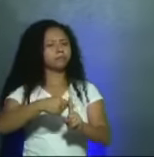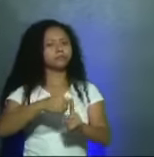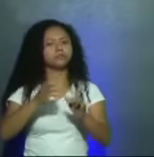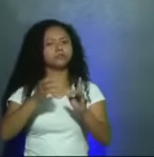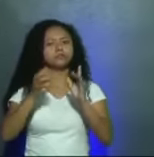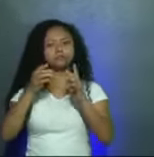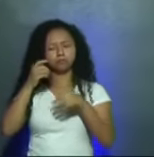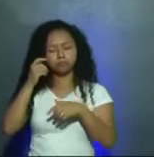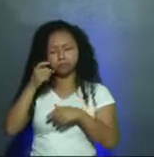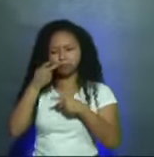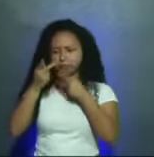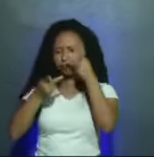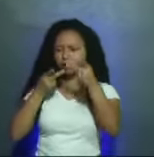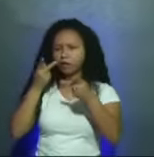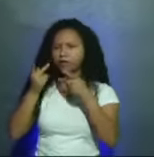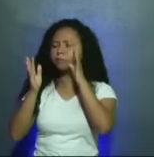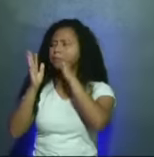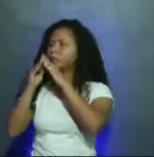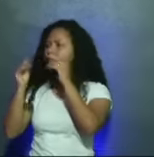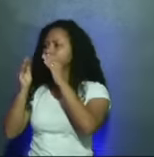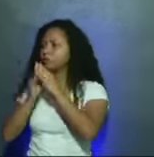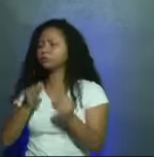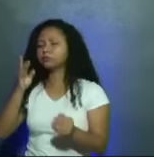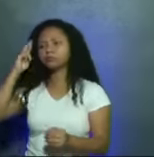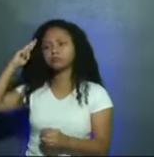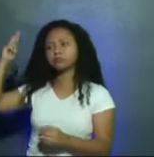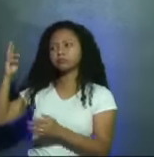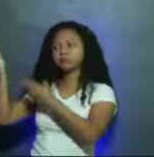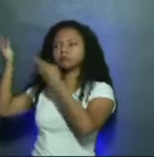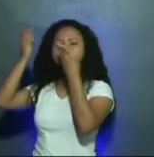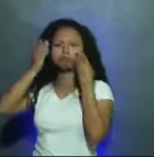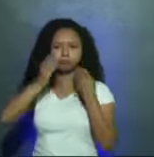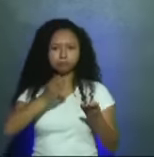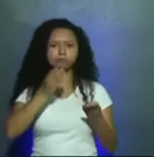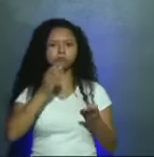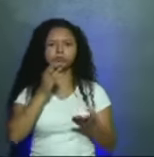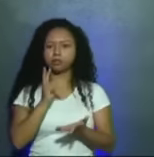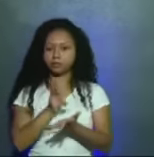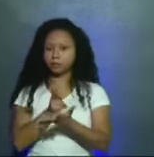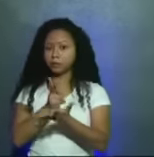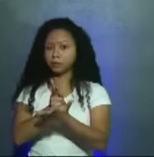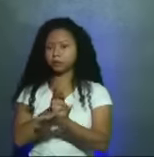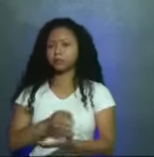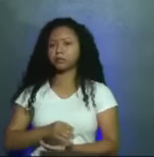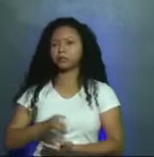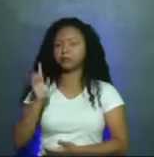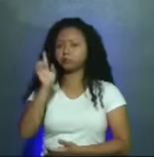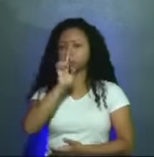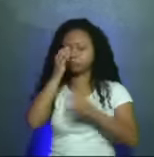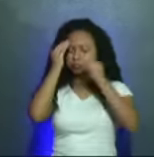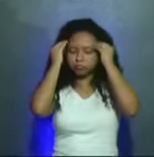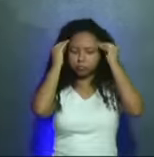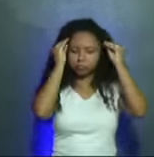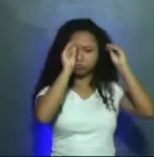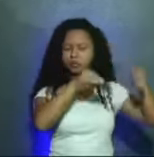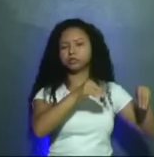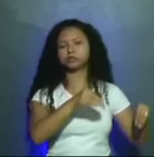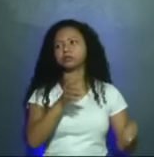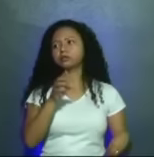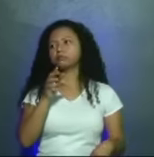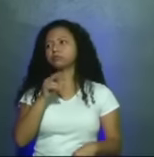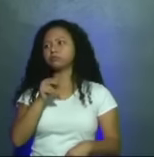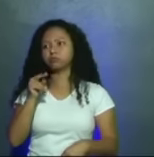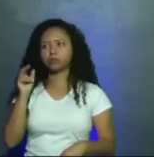porta, né? Fica pedindo que Ele vai dar. Ele sempre vai dar. Então não desista. Não desista da sua